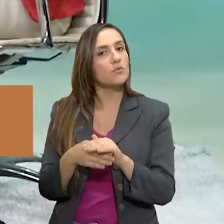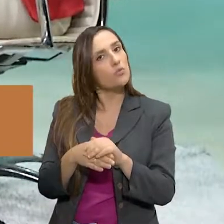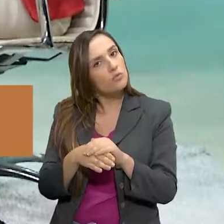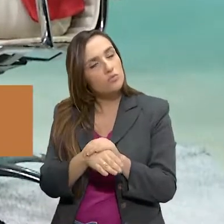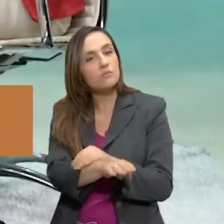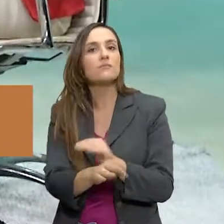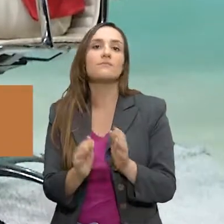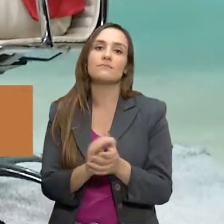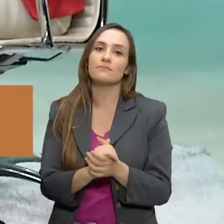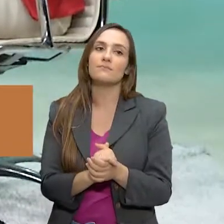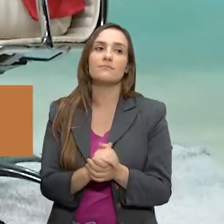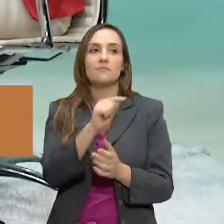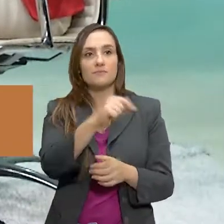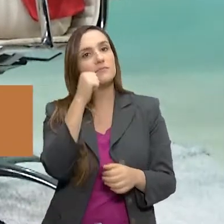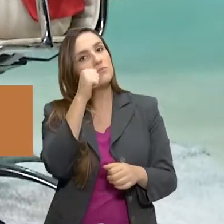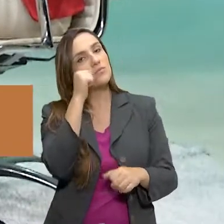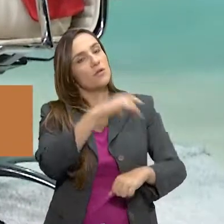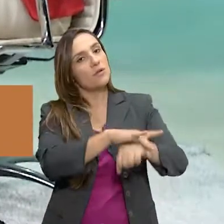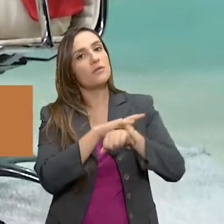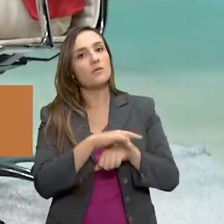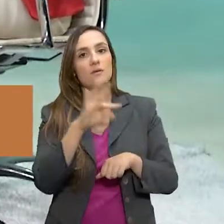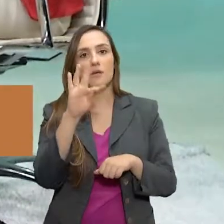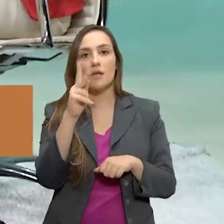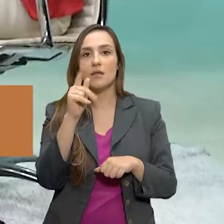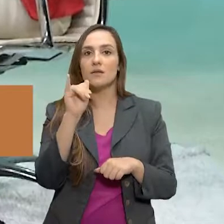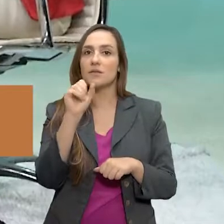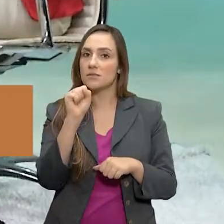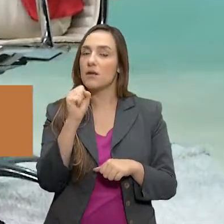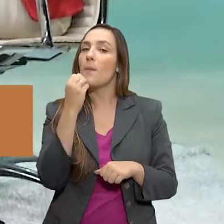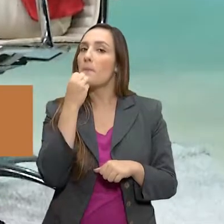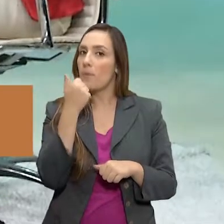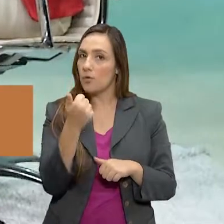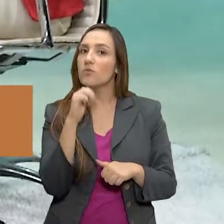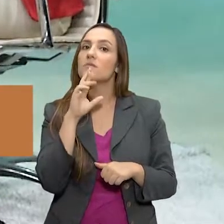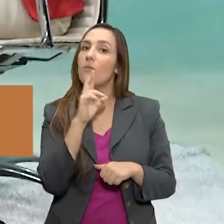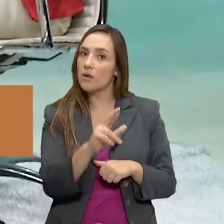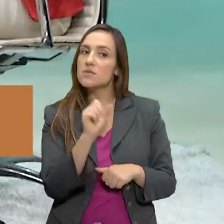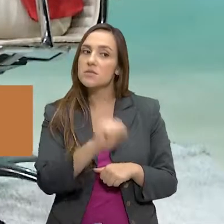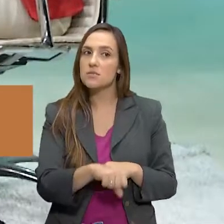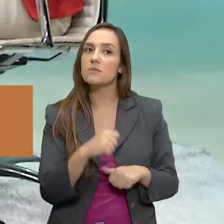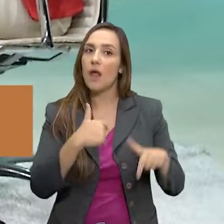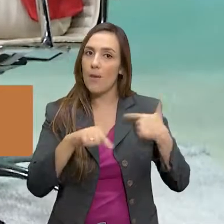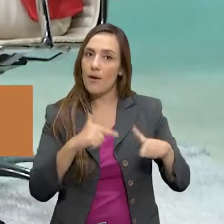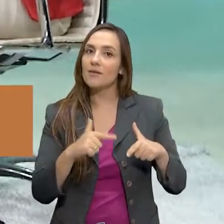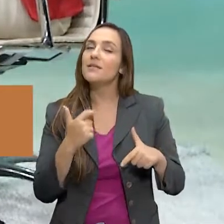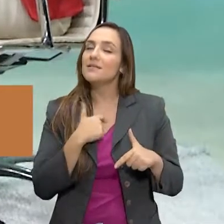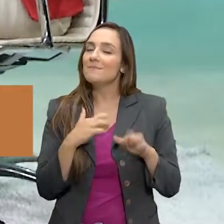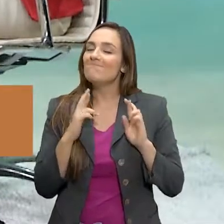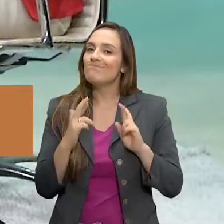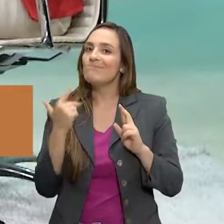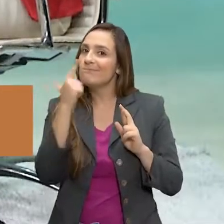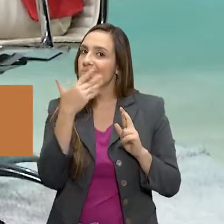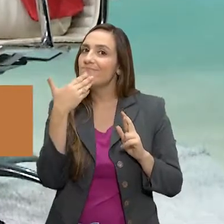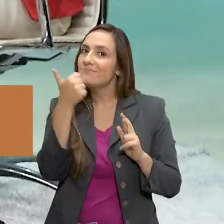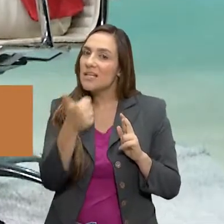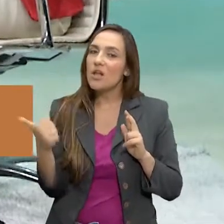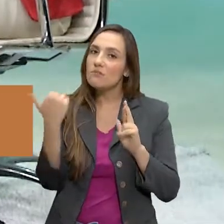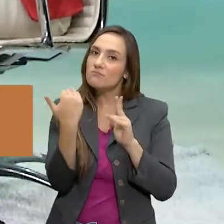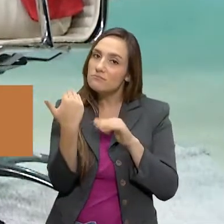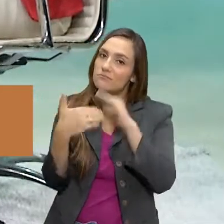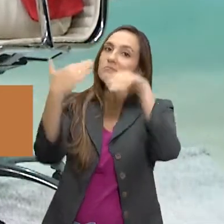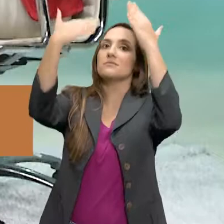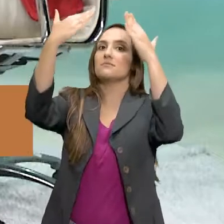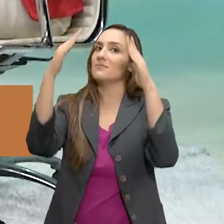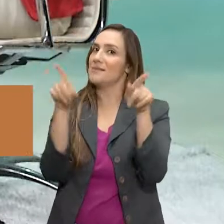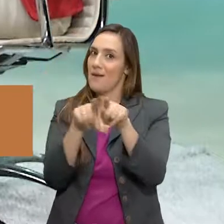as diretrizes, e está sendo bem bacana. A Thaís Roque, que é a defensora de Bonito, tem colhido bons frutos e a gente está acompanhando de perto e a gente espera evoluir